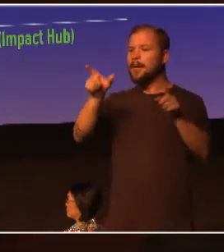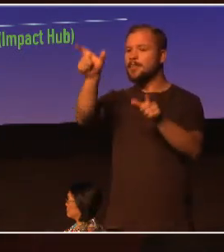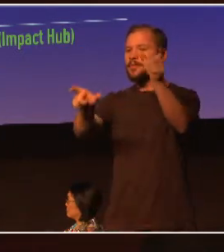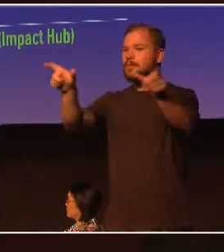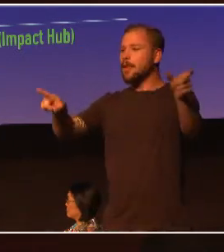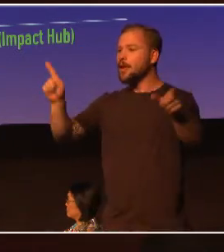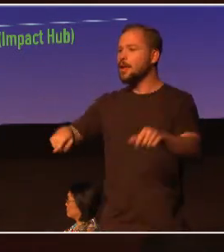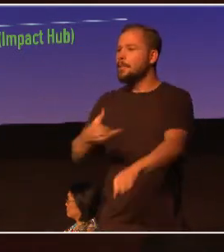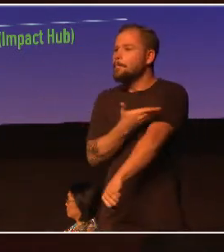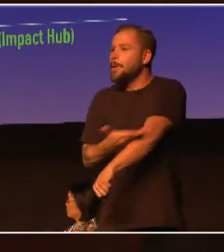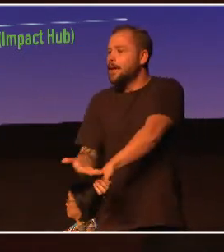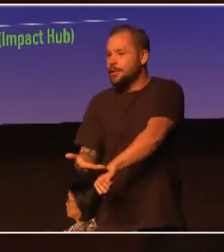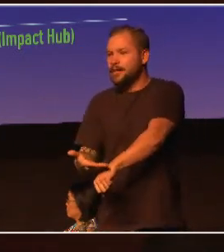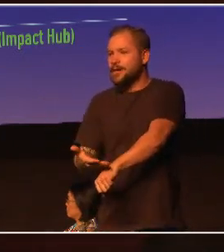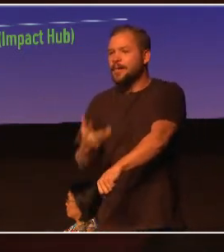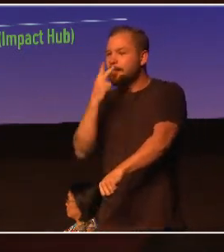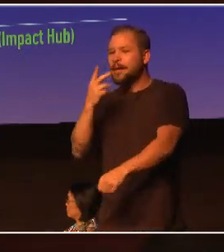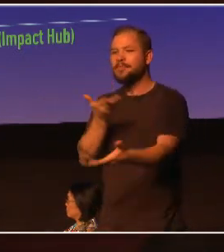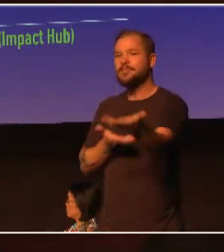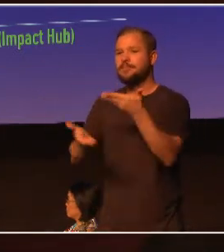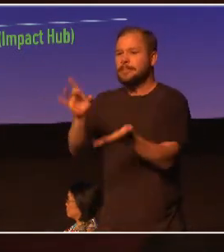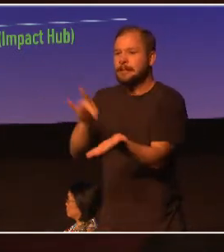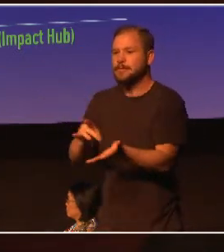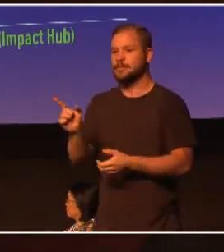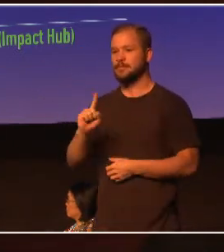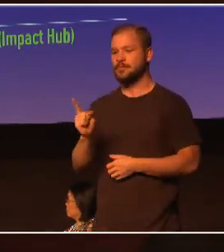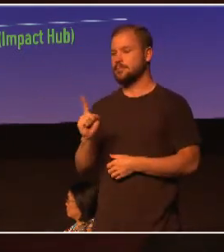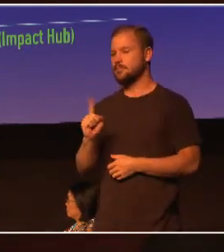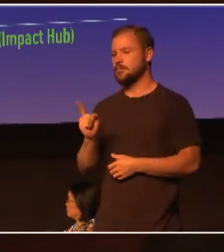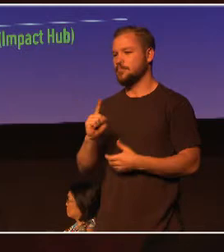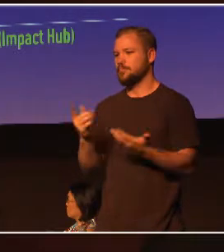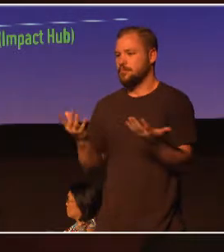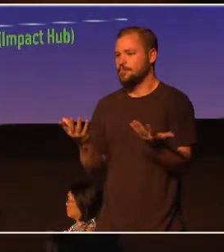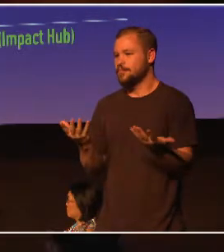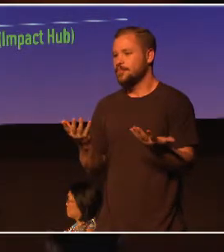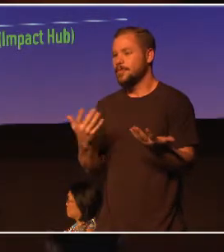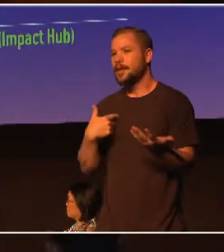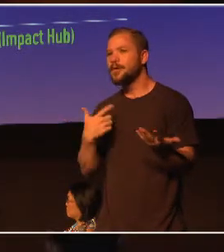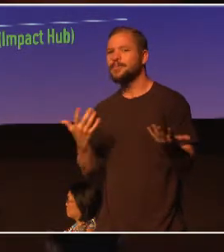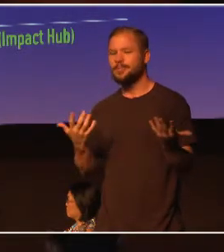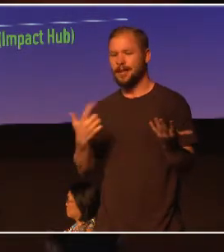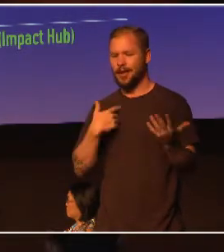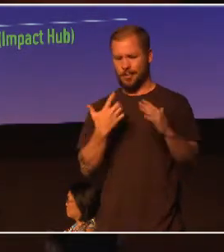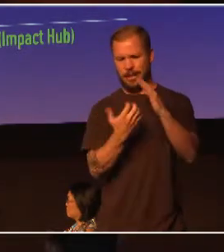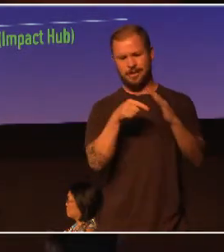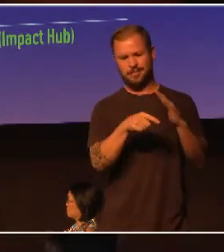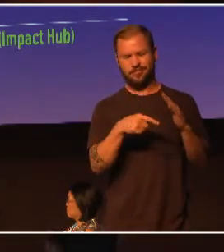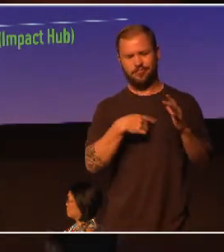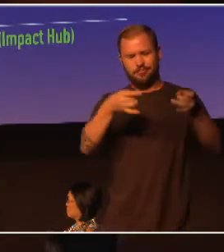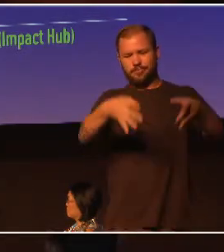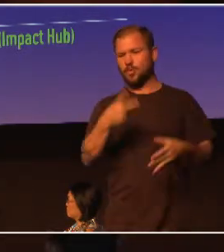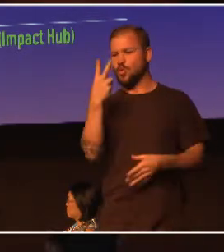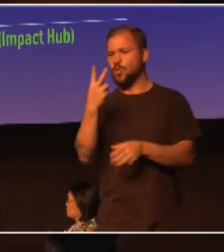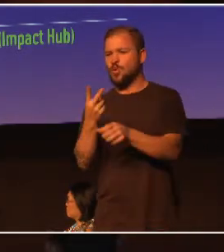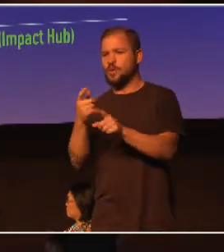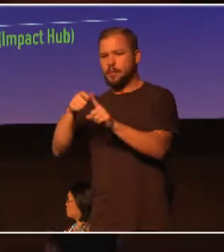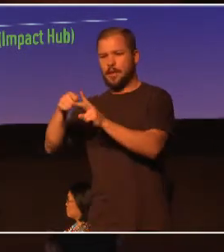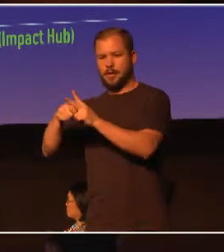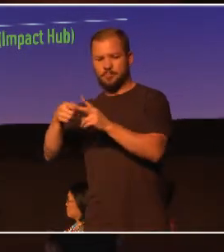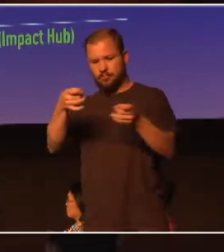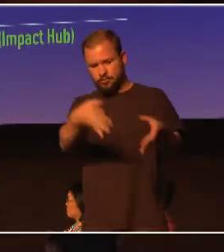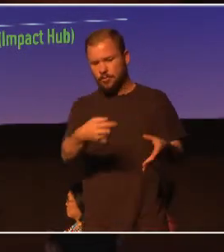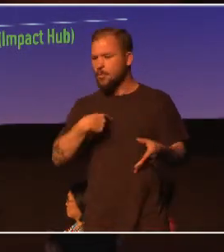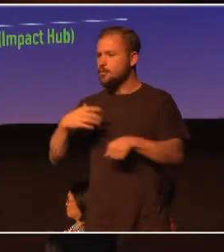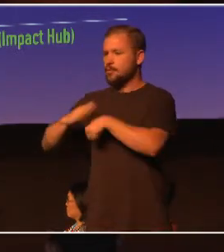estavam exatamente interagindo com o ecossistema. Então, eu saí dessa empresa aos 2 meses, e eu comecei a organizar os eventos,